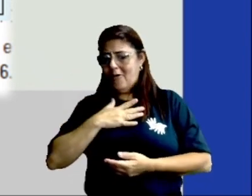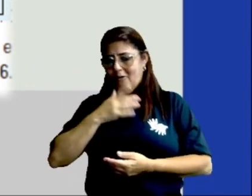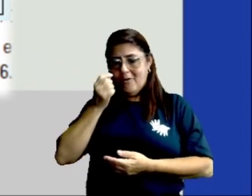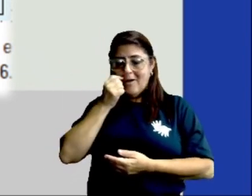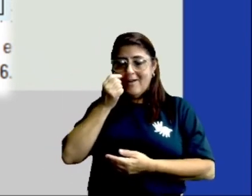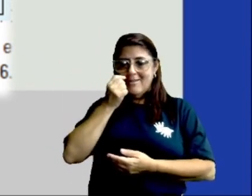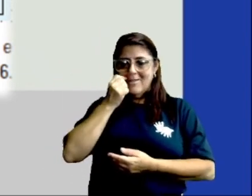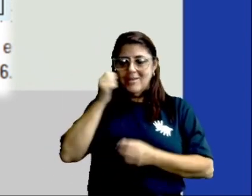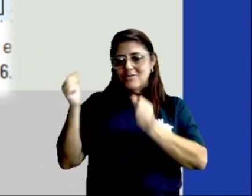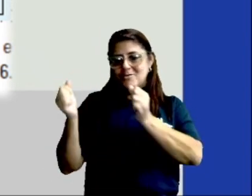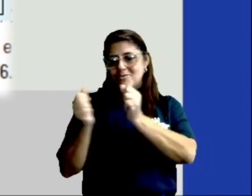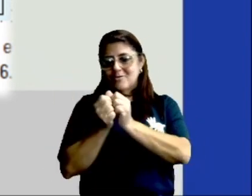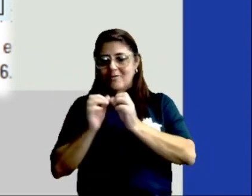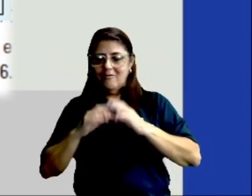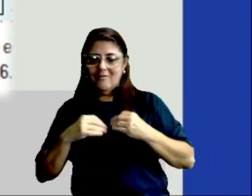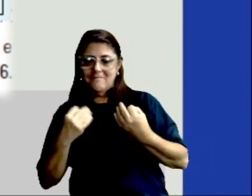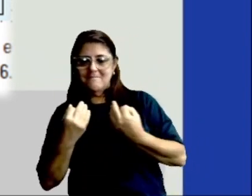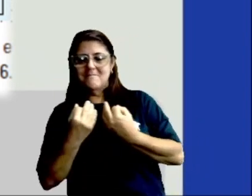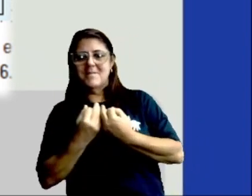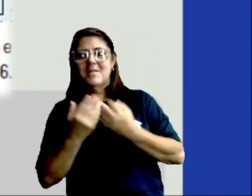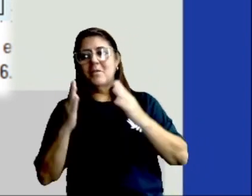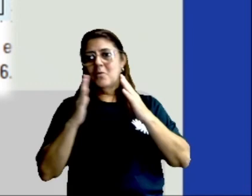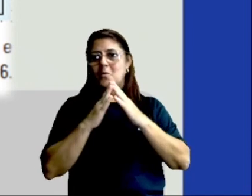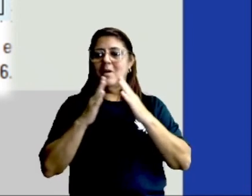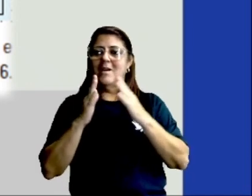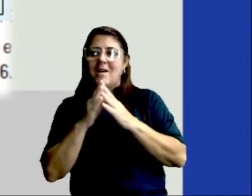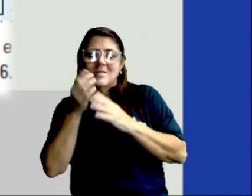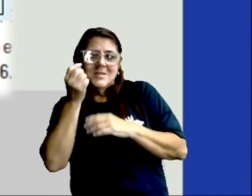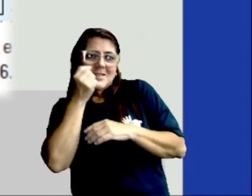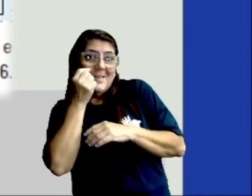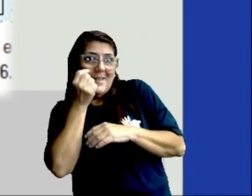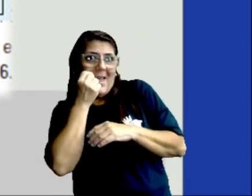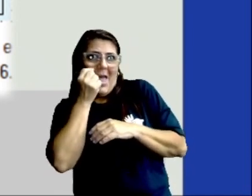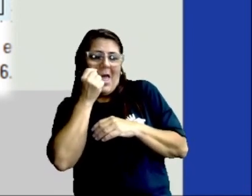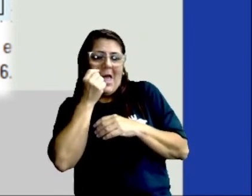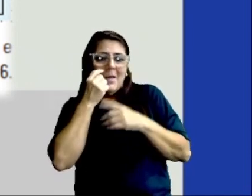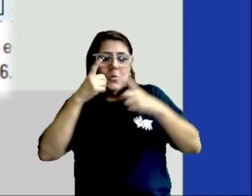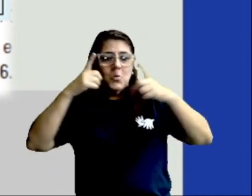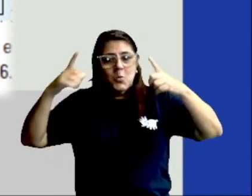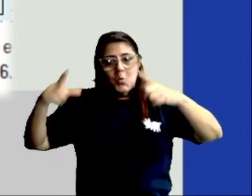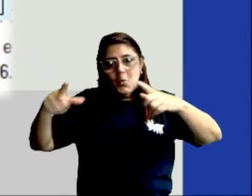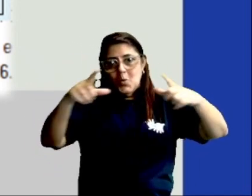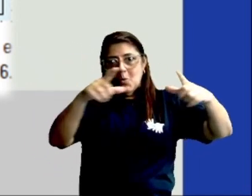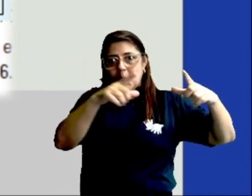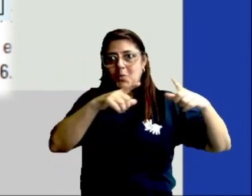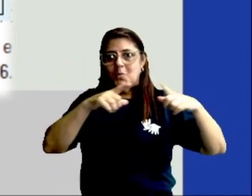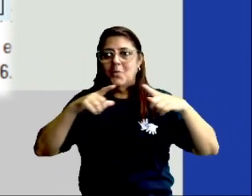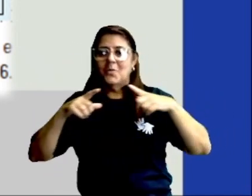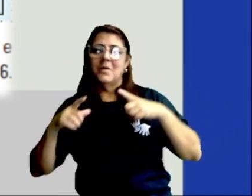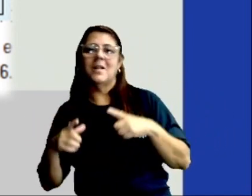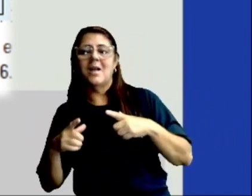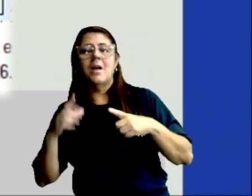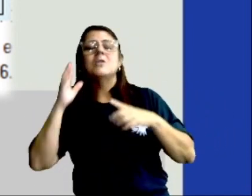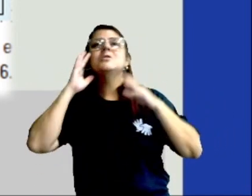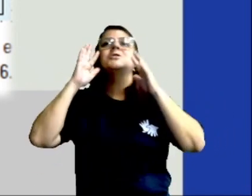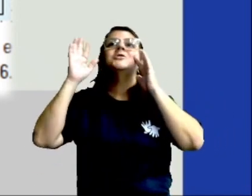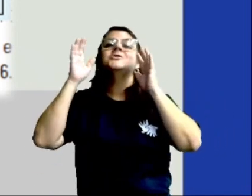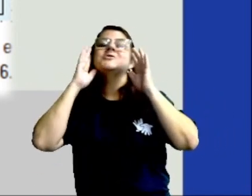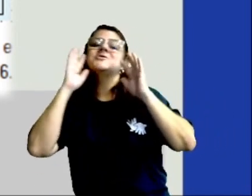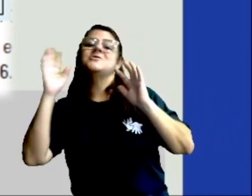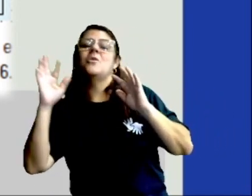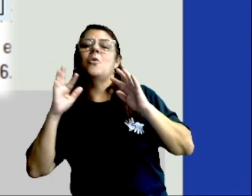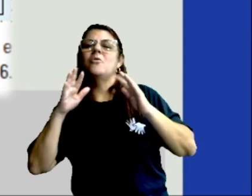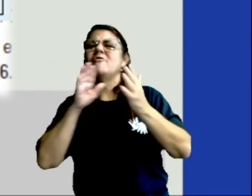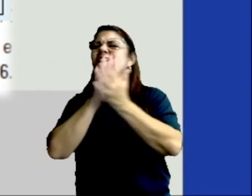que morava junto com a minha família numa casa de ratos construída no meio de um campo de trigo. Eu tinha o sonho de percorrer